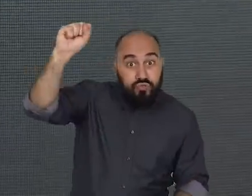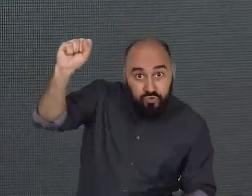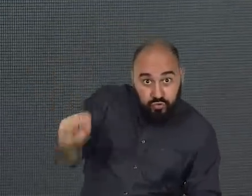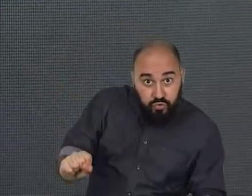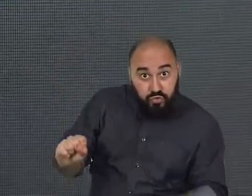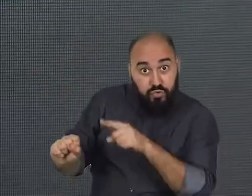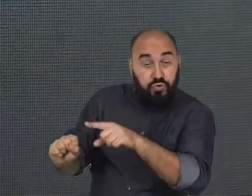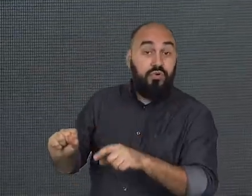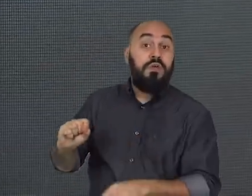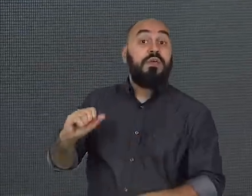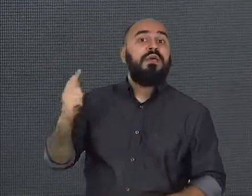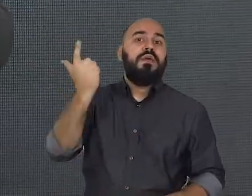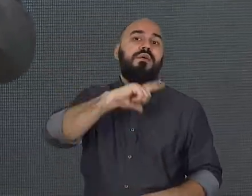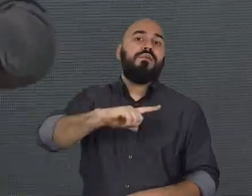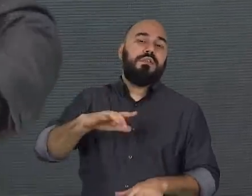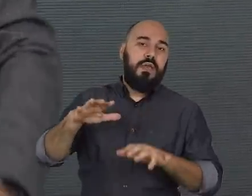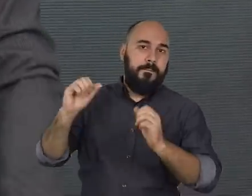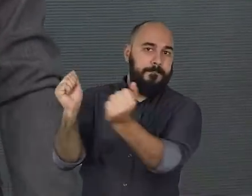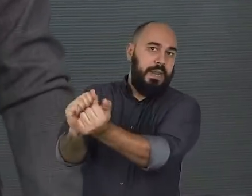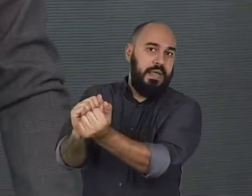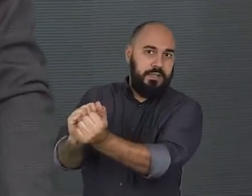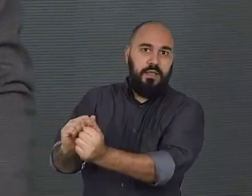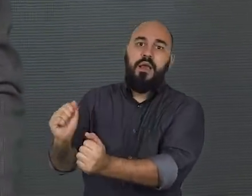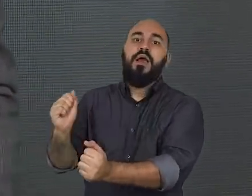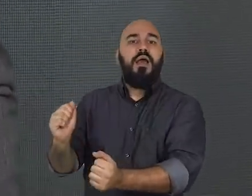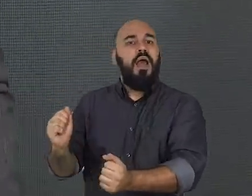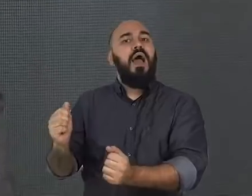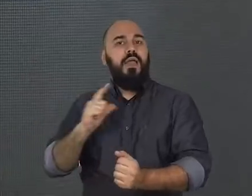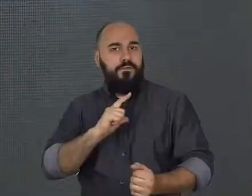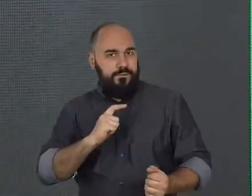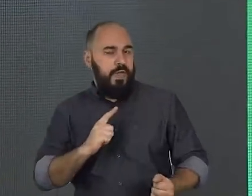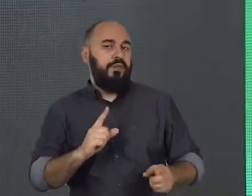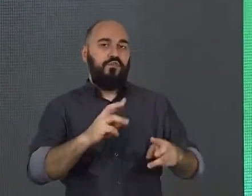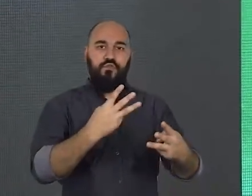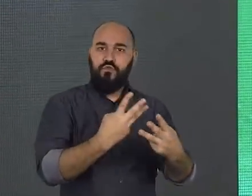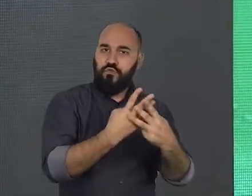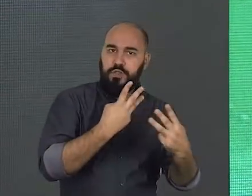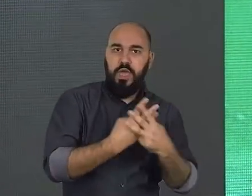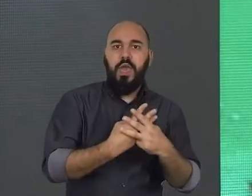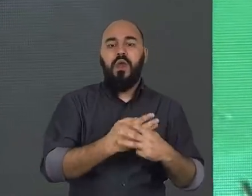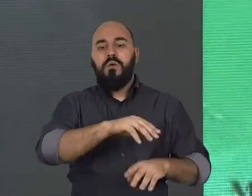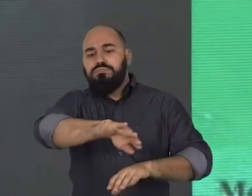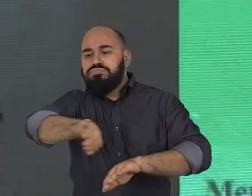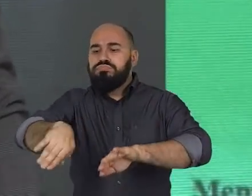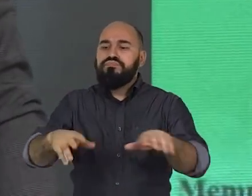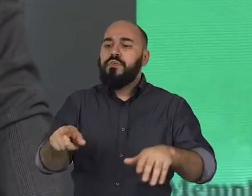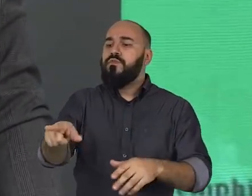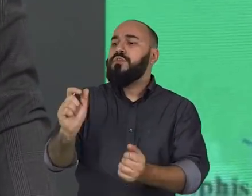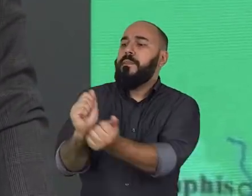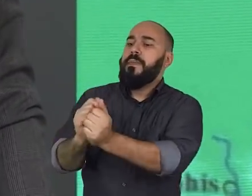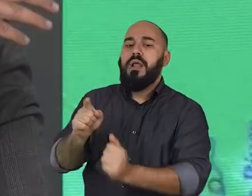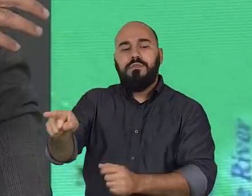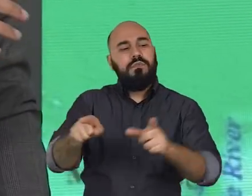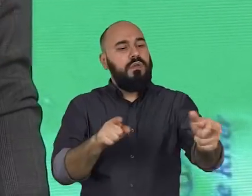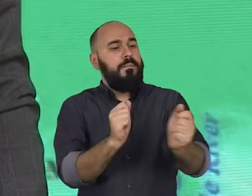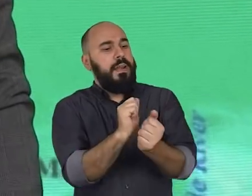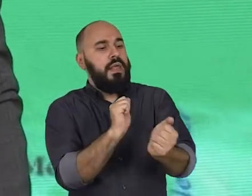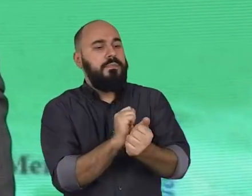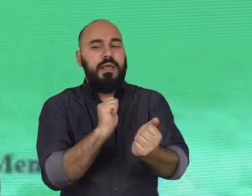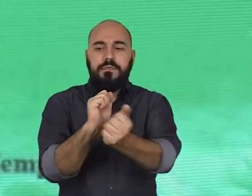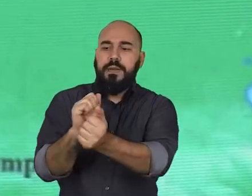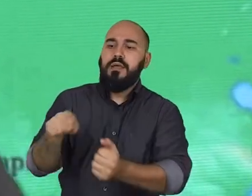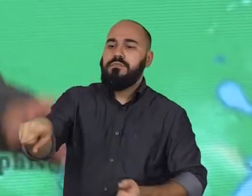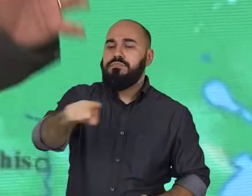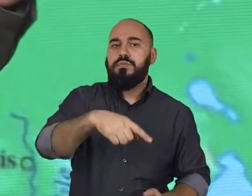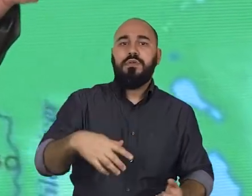de Jerusalém e acaba ali separando alguns judeus para levar como cativos para si em Babilônia. E também